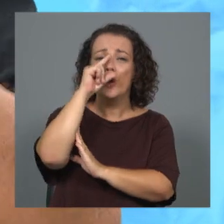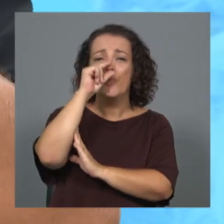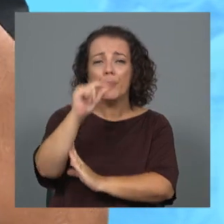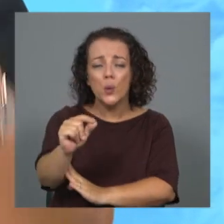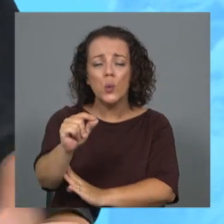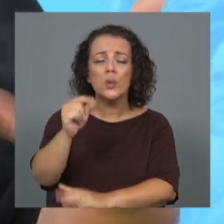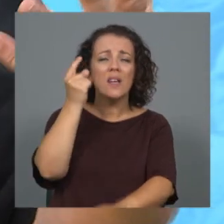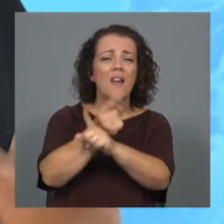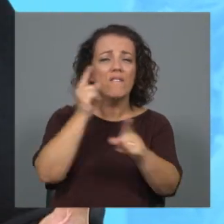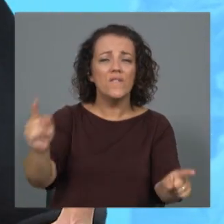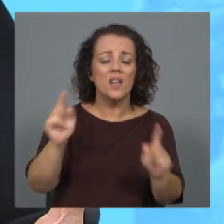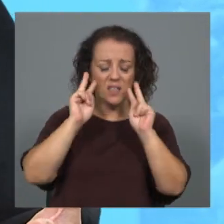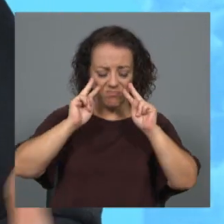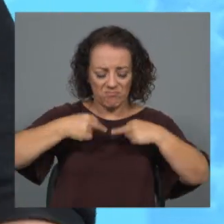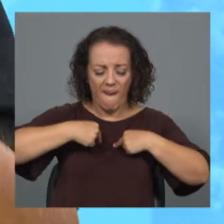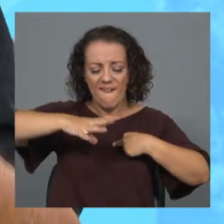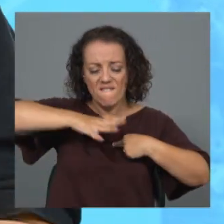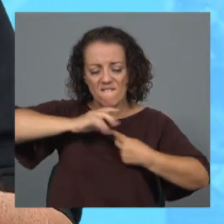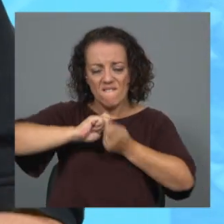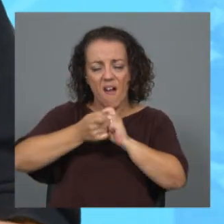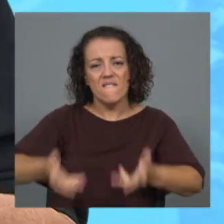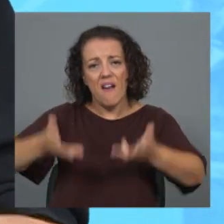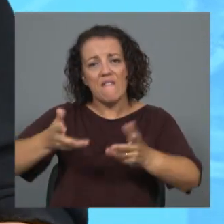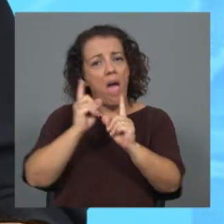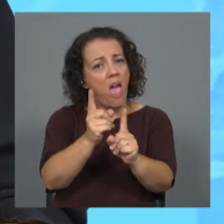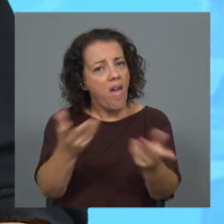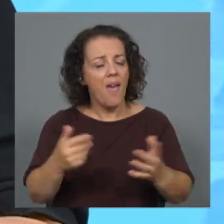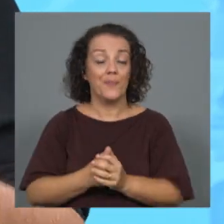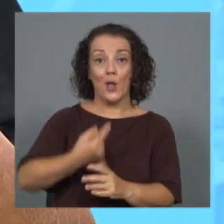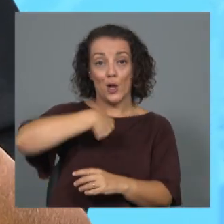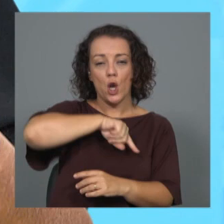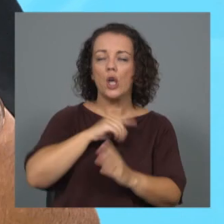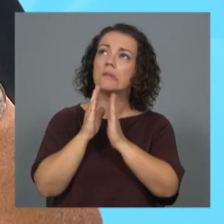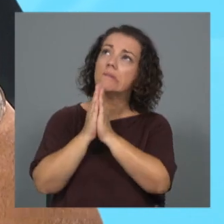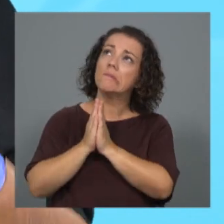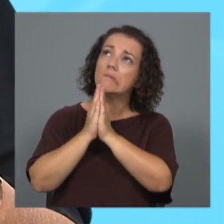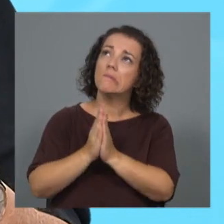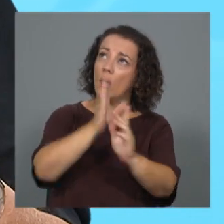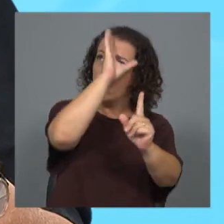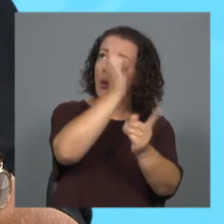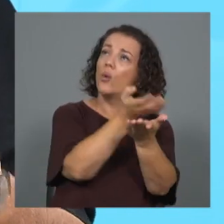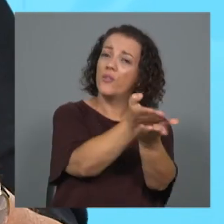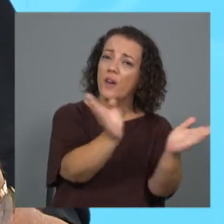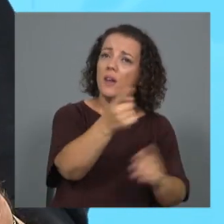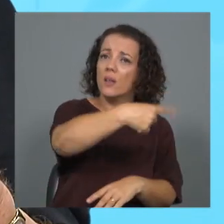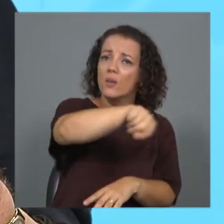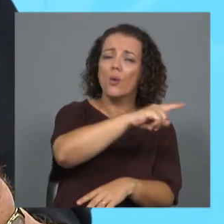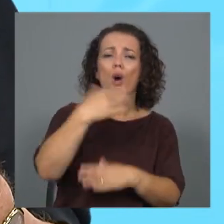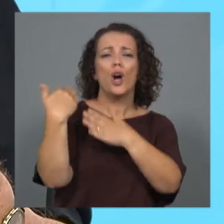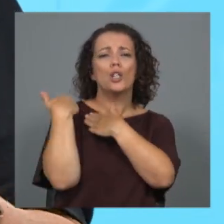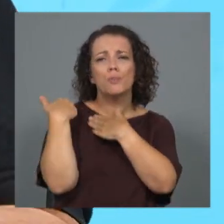por todas, se converta. Okay? Nós temos que rezar pelas autoridades porque elas têm uma responsabilidade muito